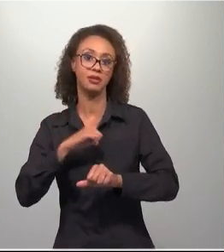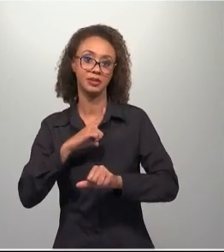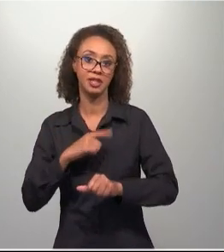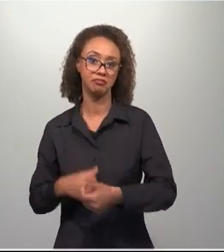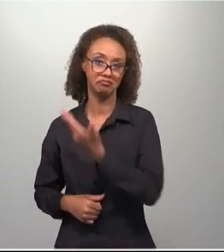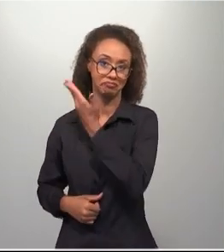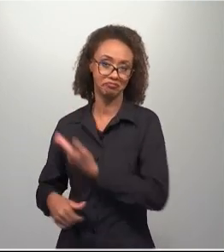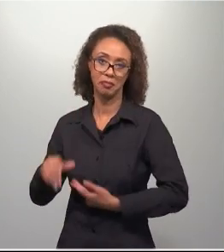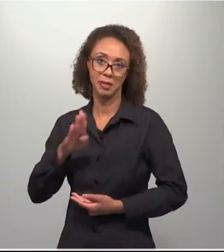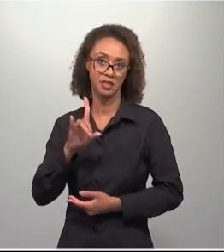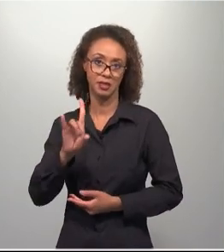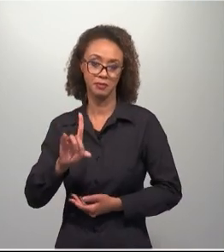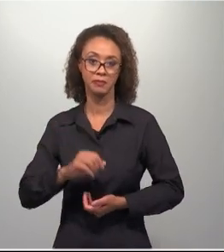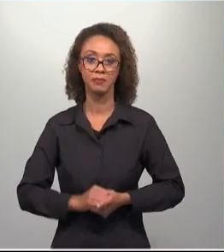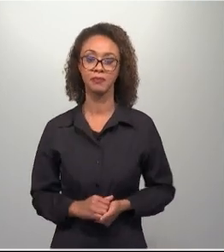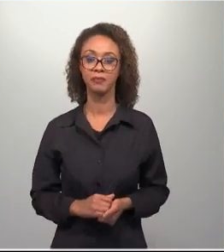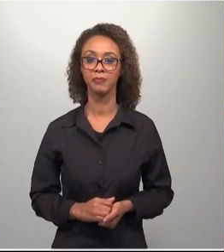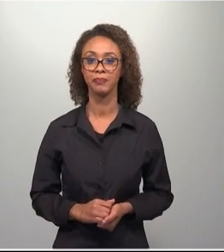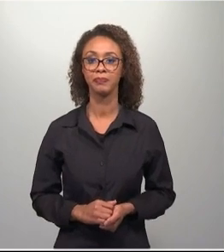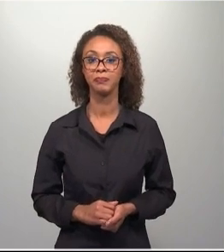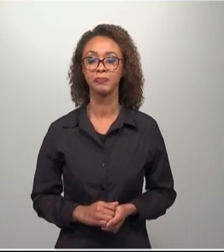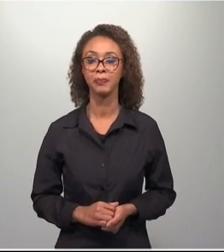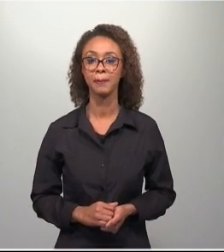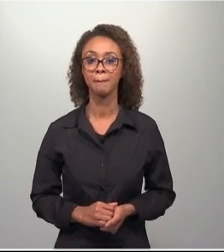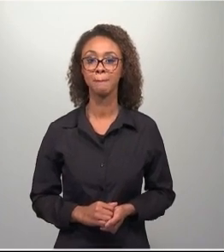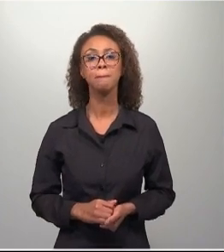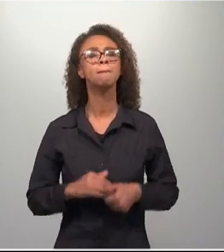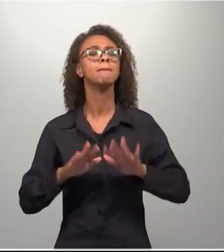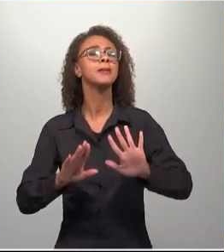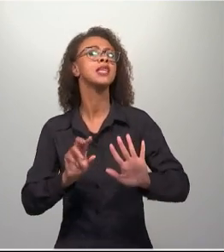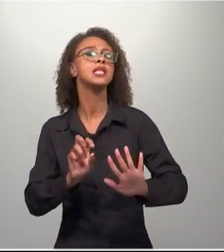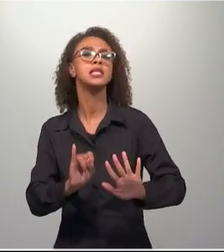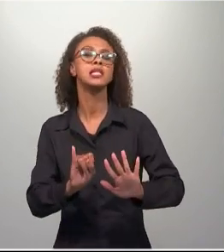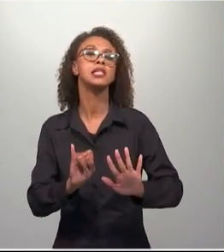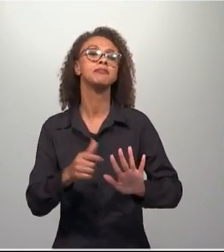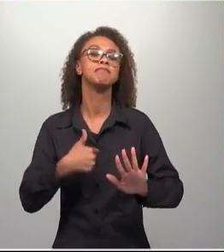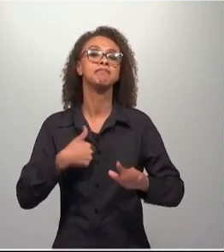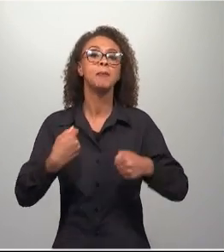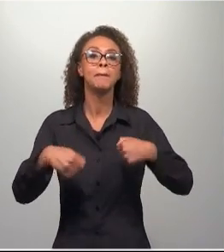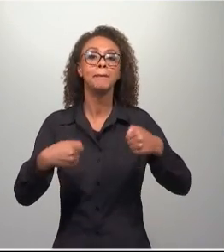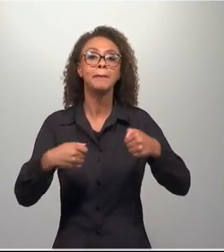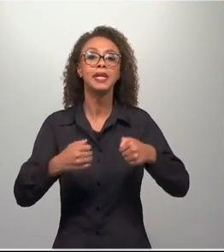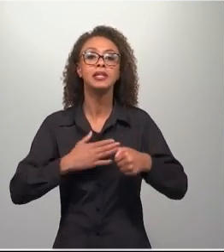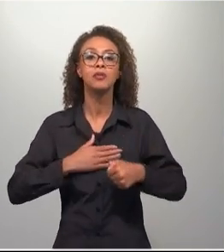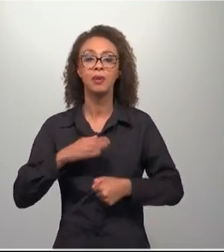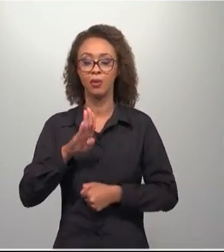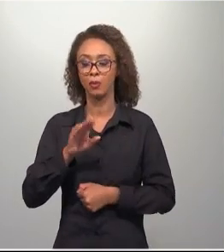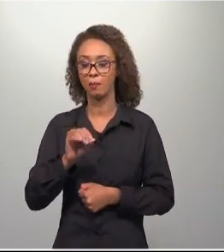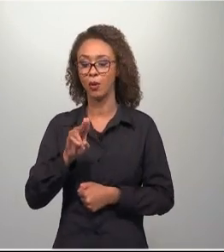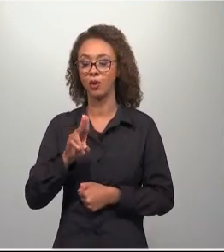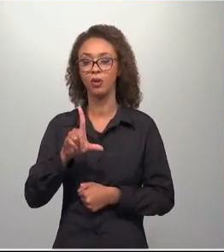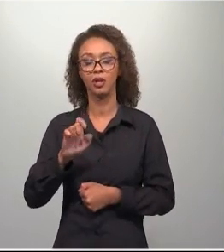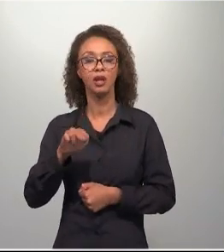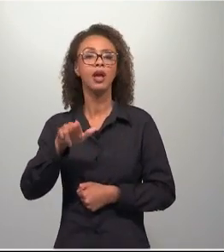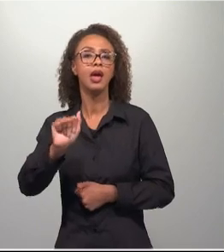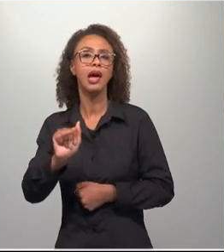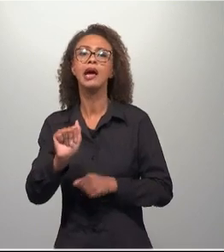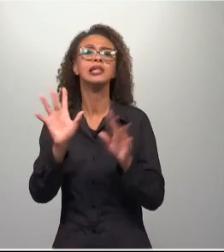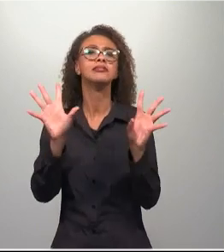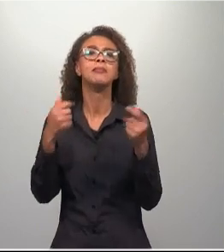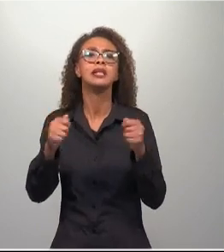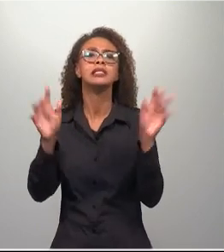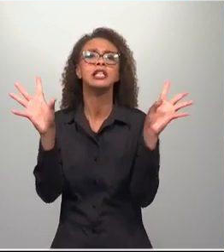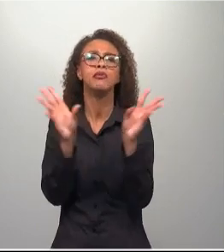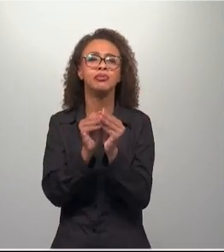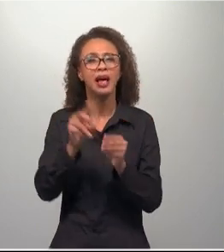bebê se eu tiver que simplificar as minhas expressões goianas lembro da nossa expressão que